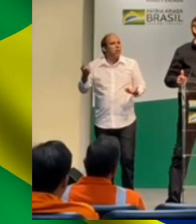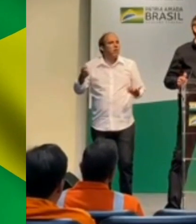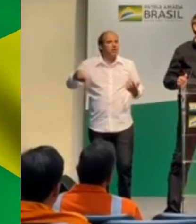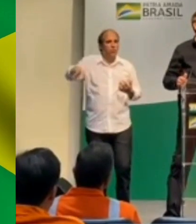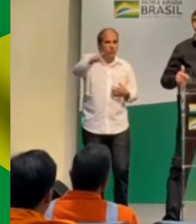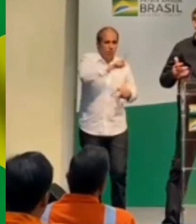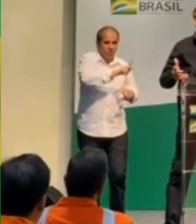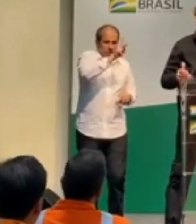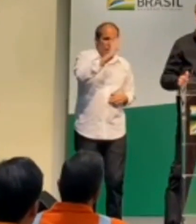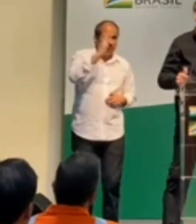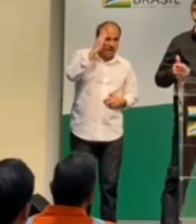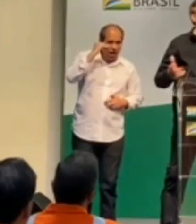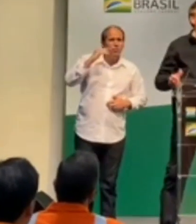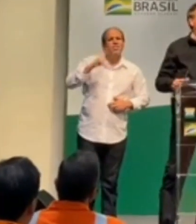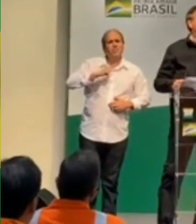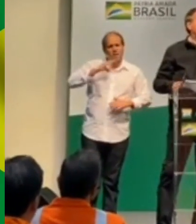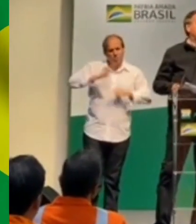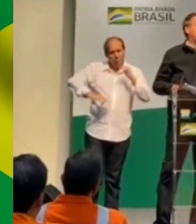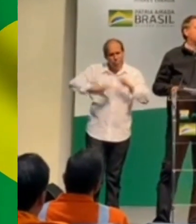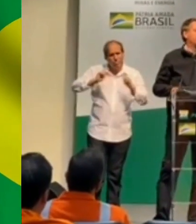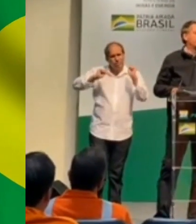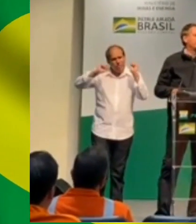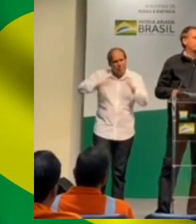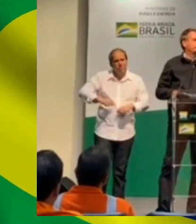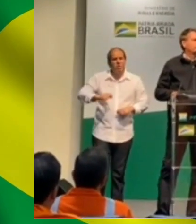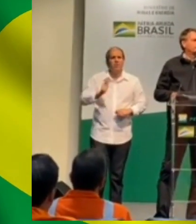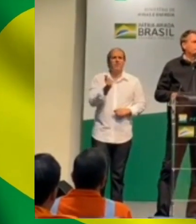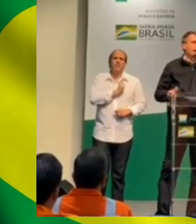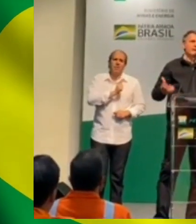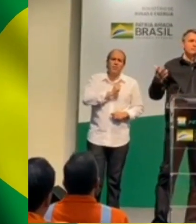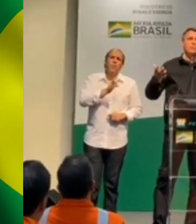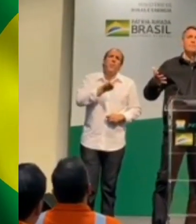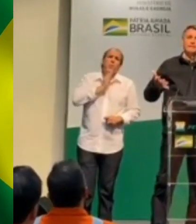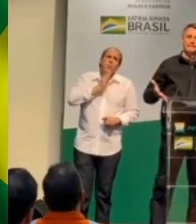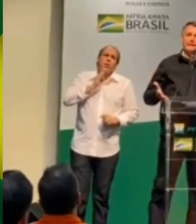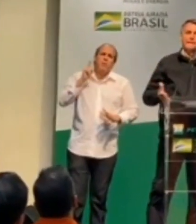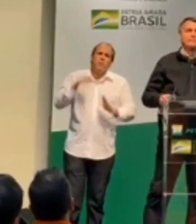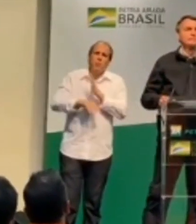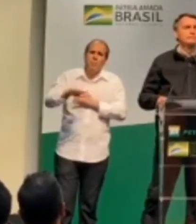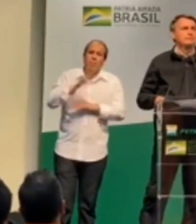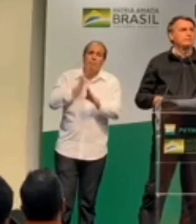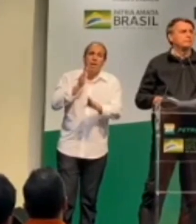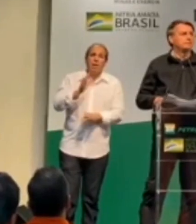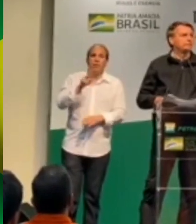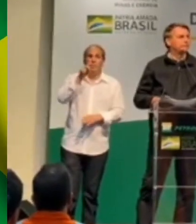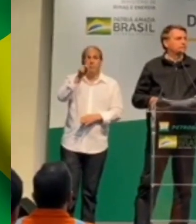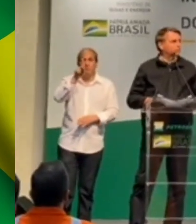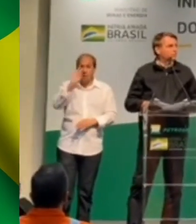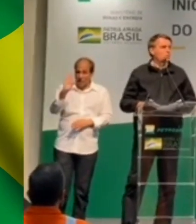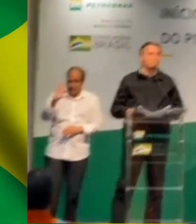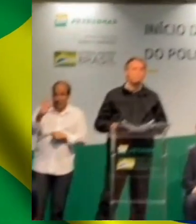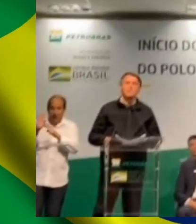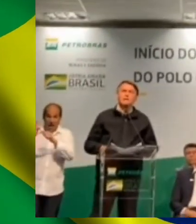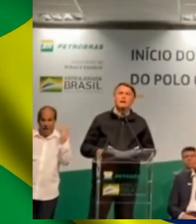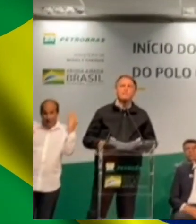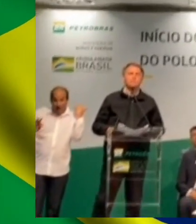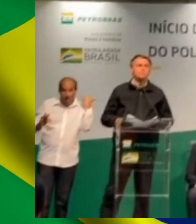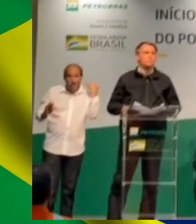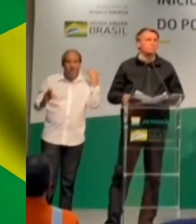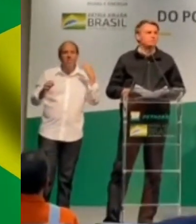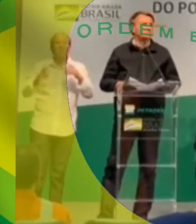ex-presidiário Lula, críticas estas verdadeiras, e também alertou aqueles que ainda temam em querer votar no